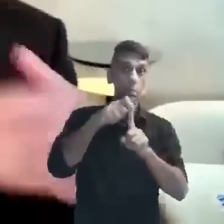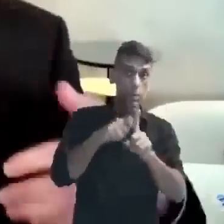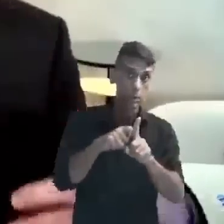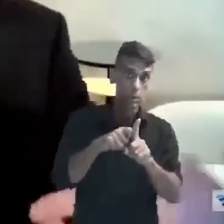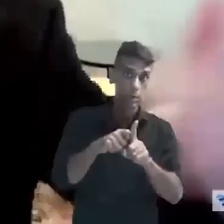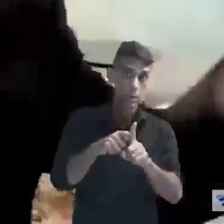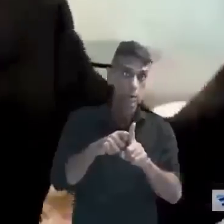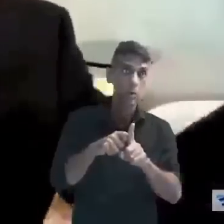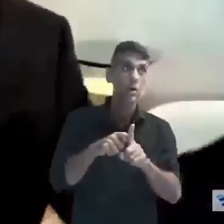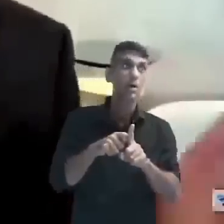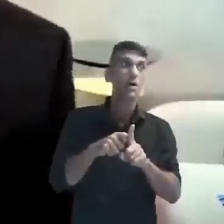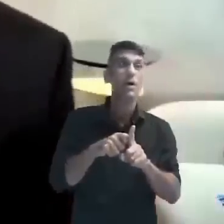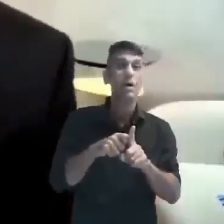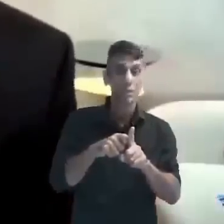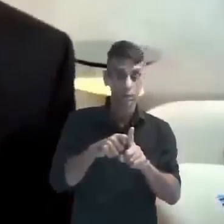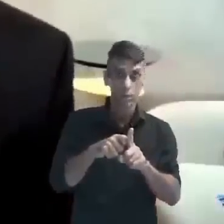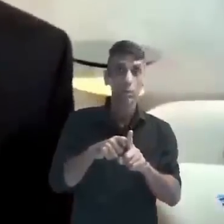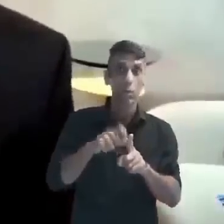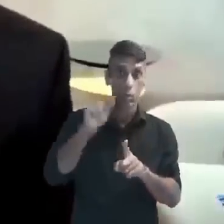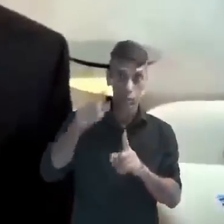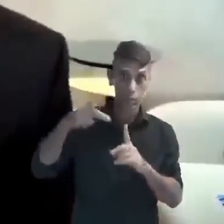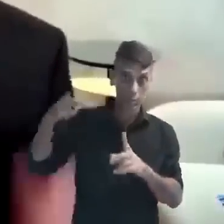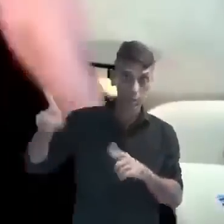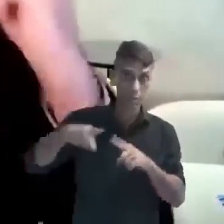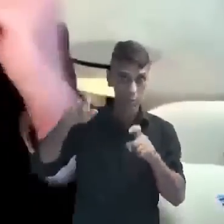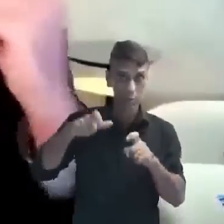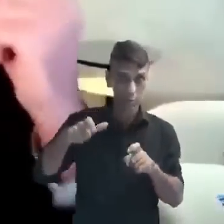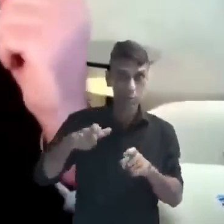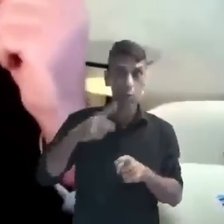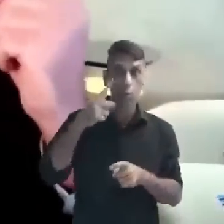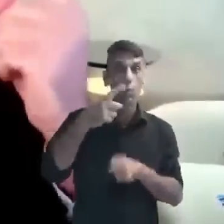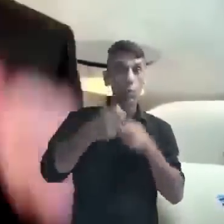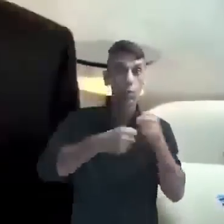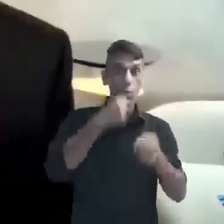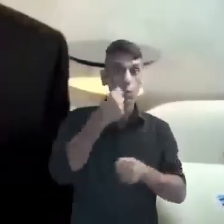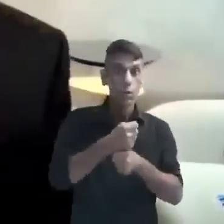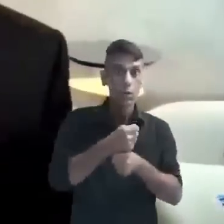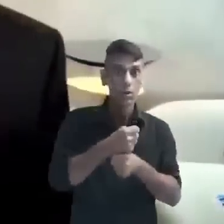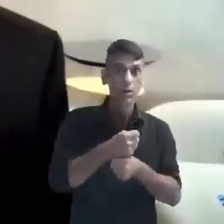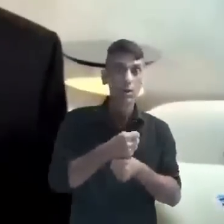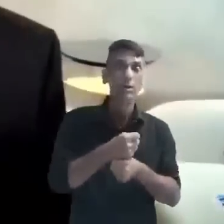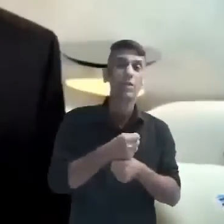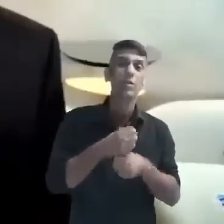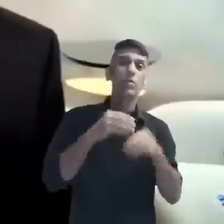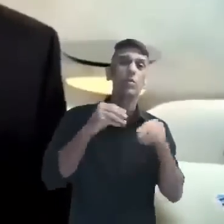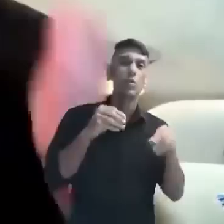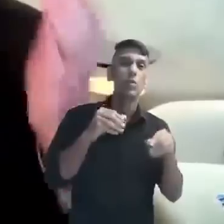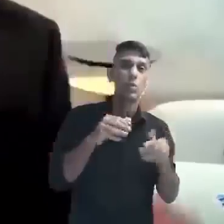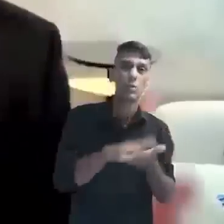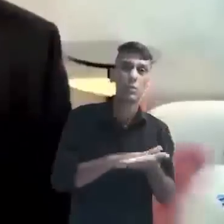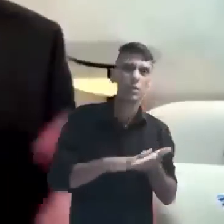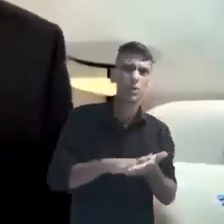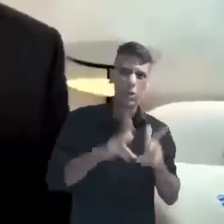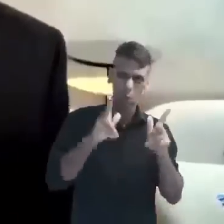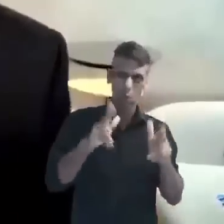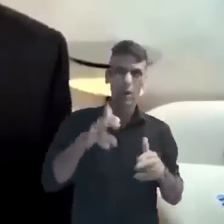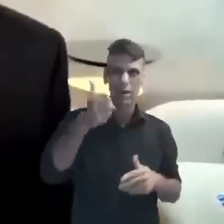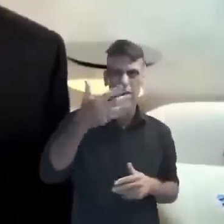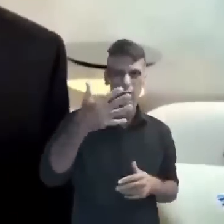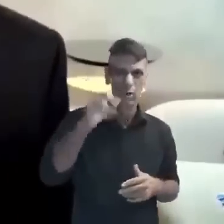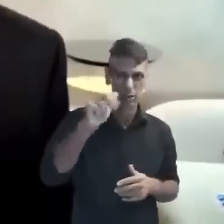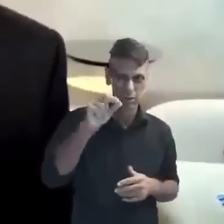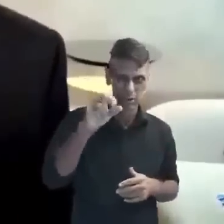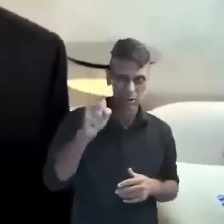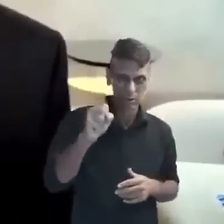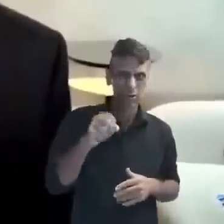essa imensa fazenda do agronegócio paga por ano de imposto territorial rural. Depois de 14 anos de conversa fiada